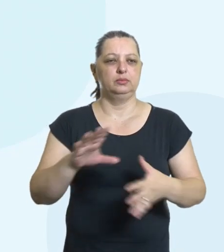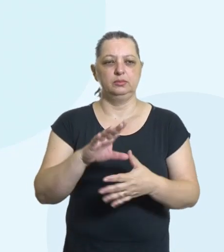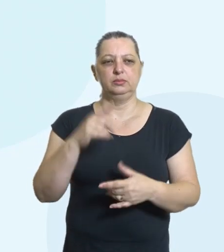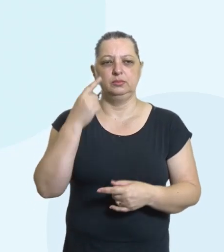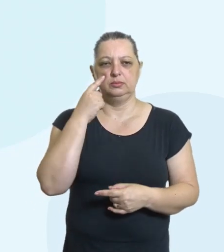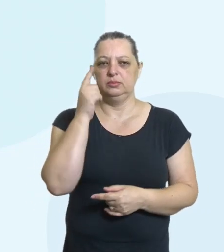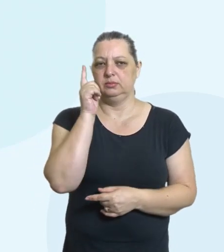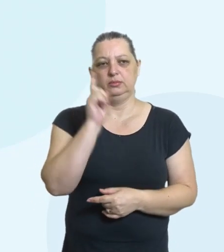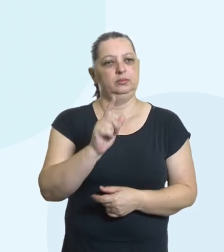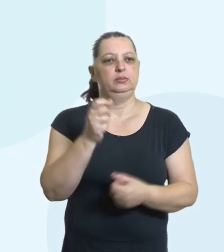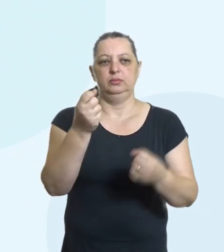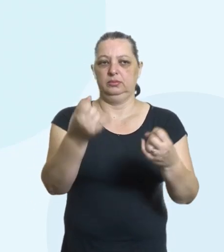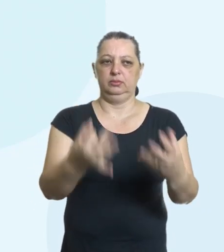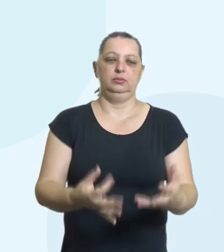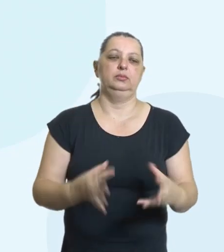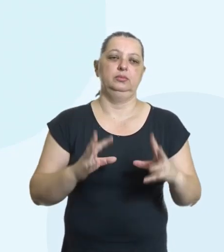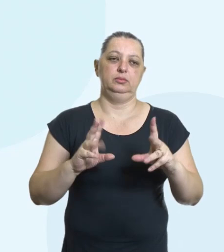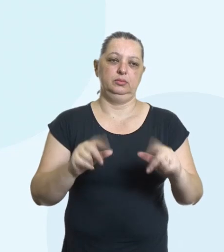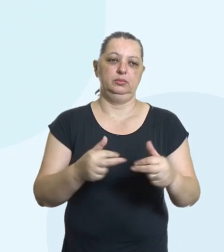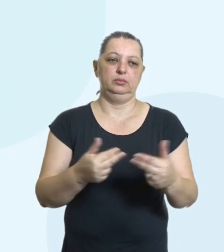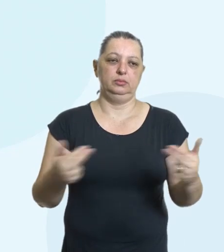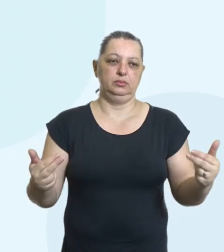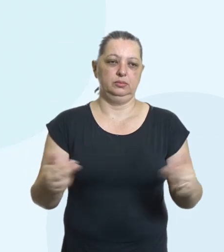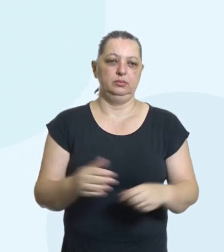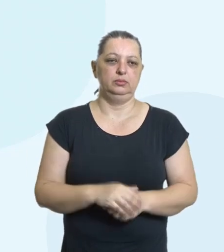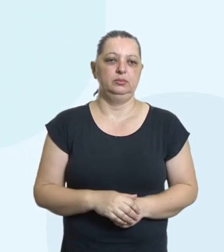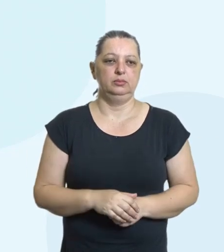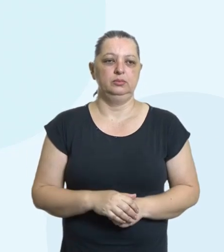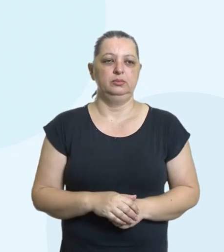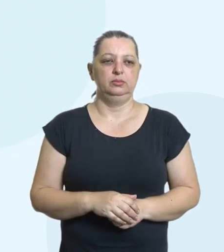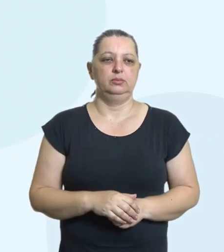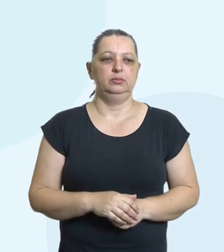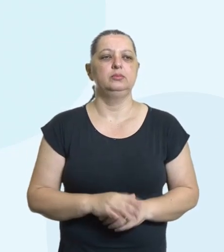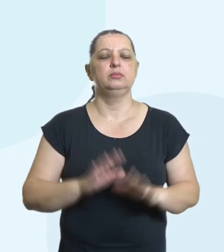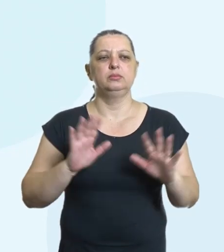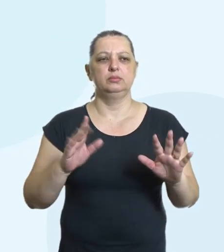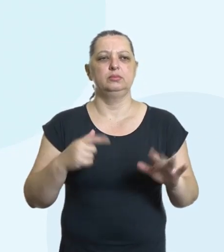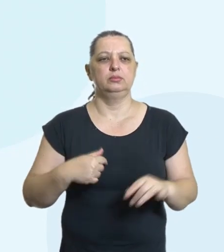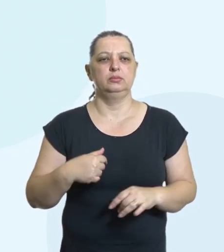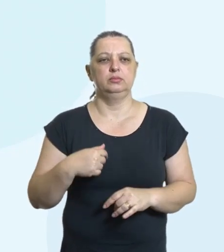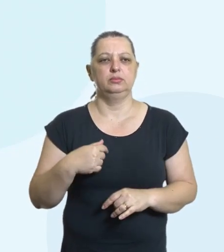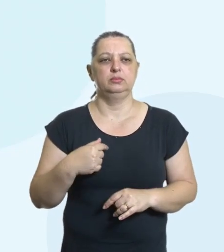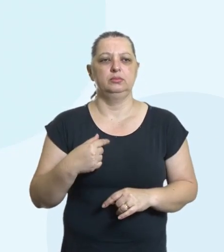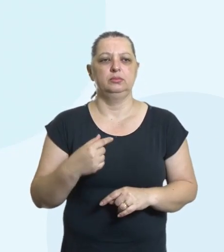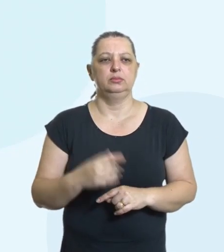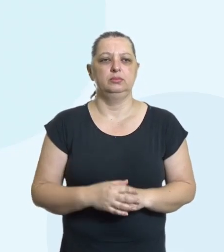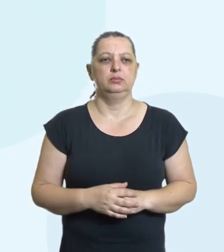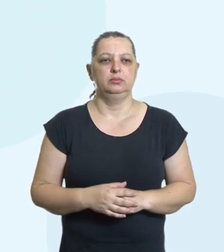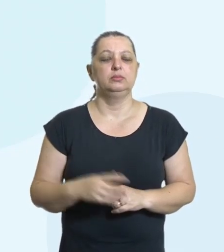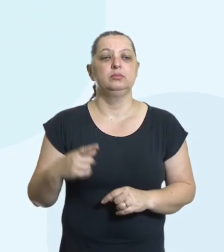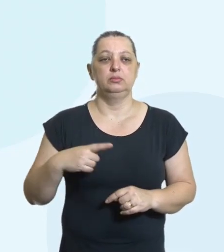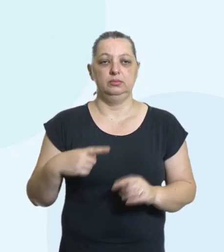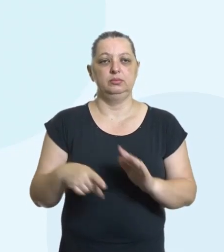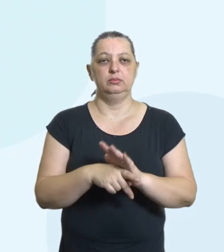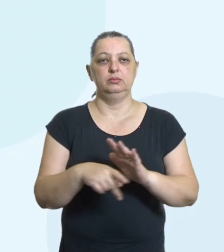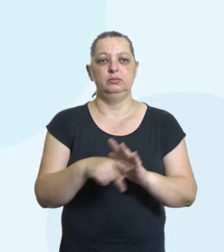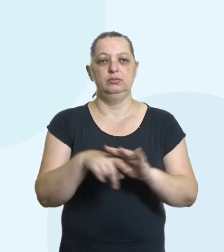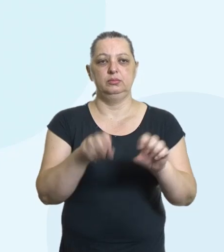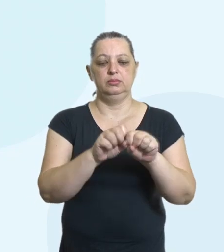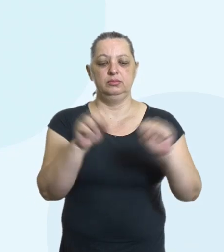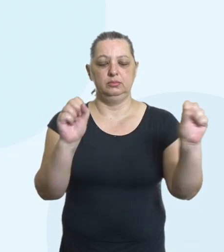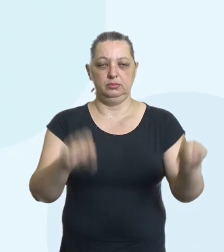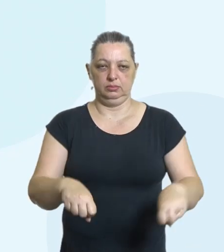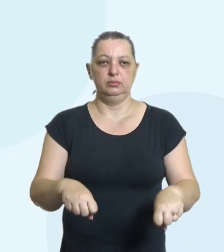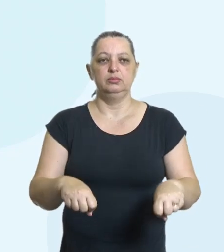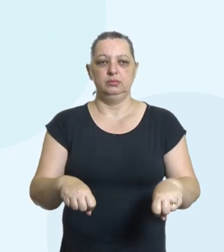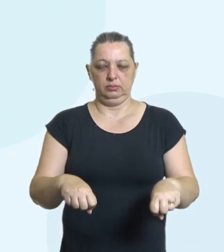conseguir mencionar tudo aqui por conta do nosso pouco tempo. Mas eu vou, assim, porque tem a sistemática do programa que a